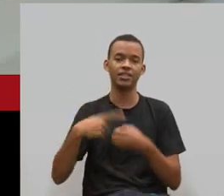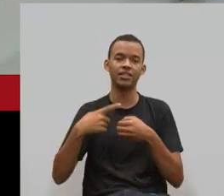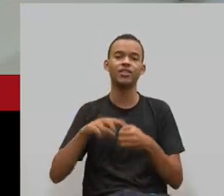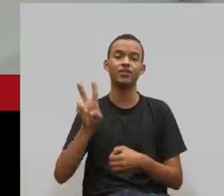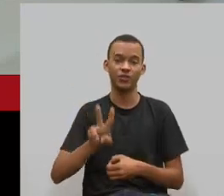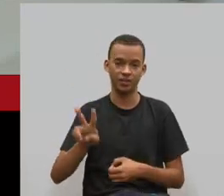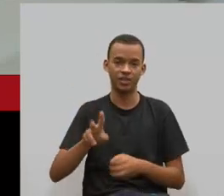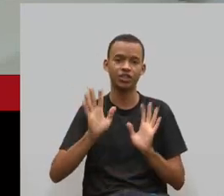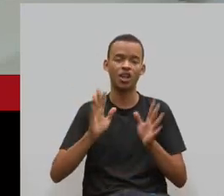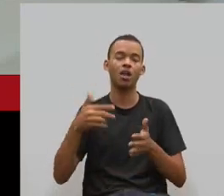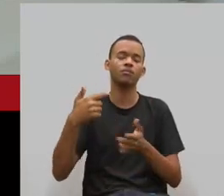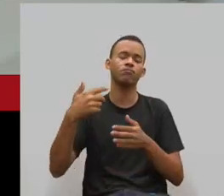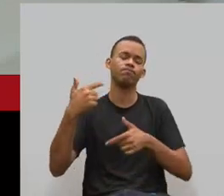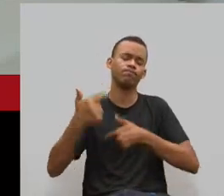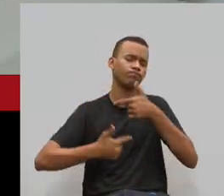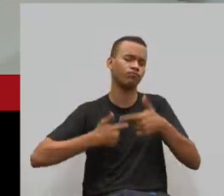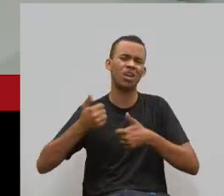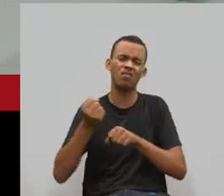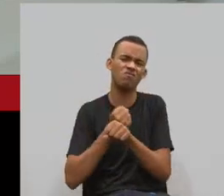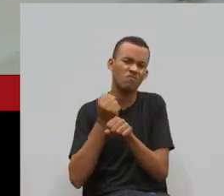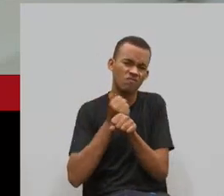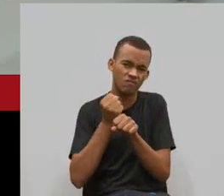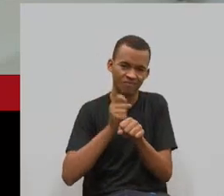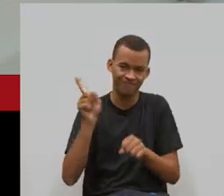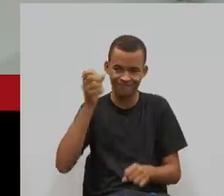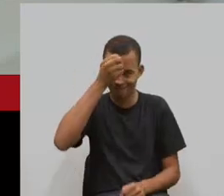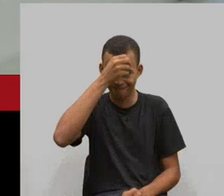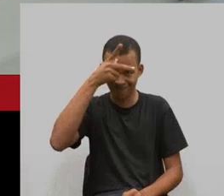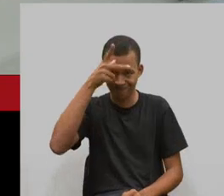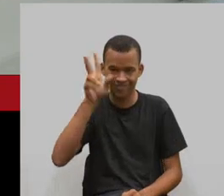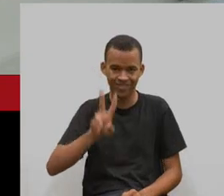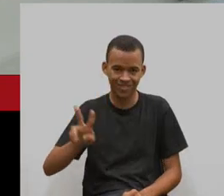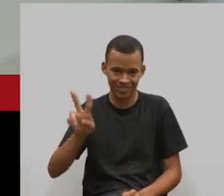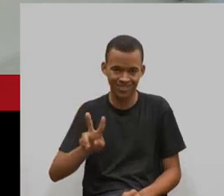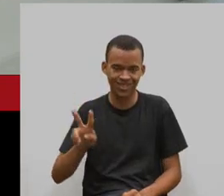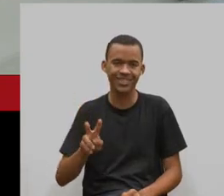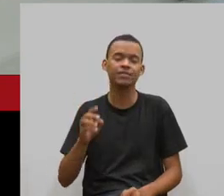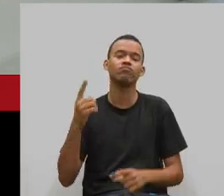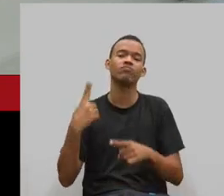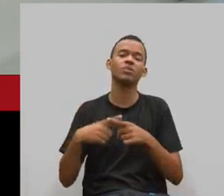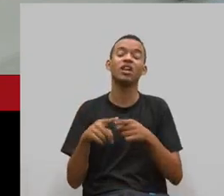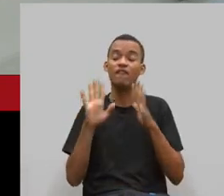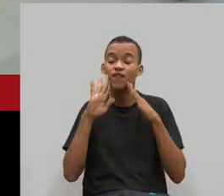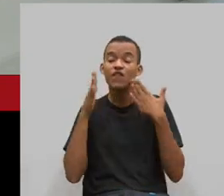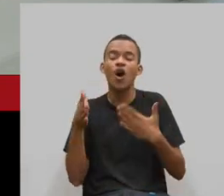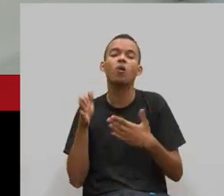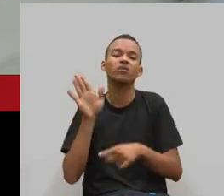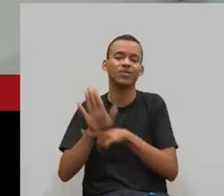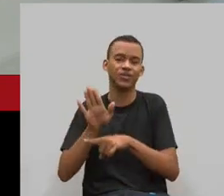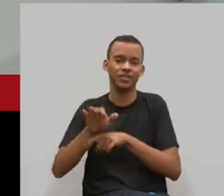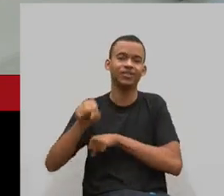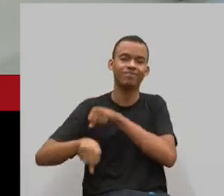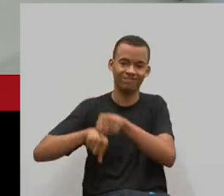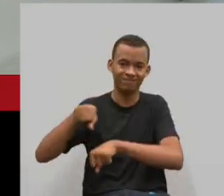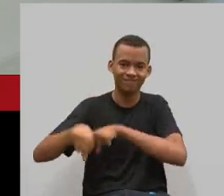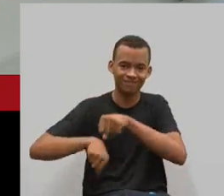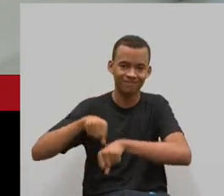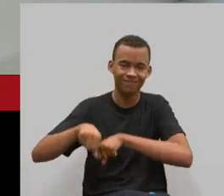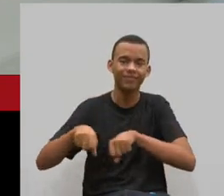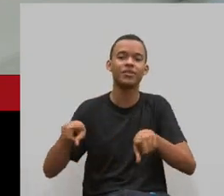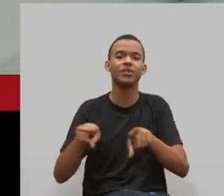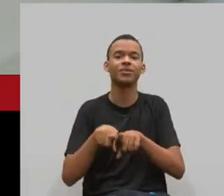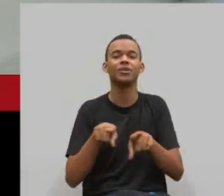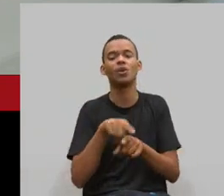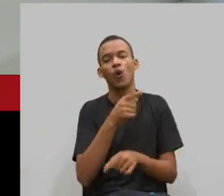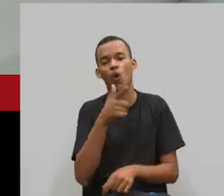Prefeitura de vespaziano que vem fazendo um grande trabalho em prol de todos os ciclistas cumprimentar o José afo